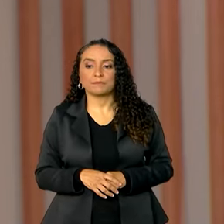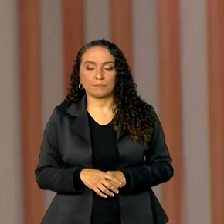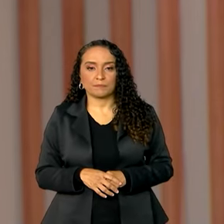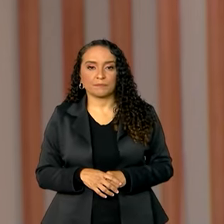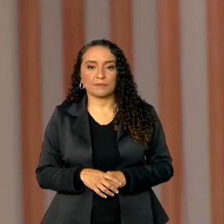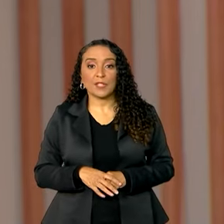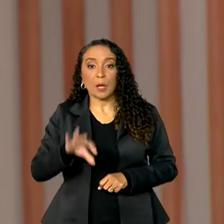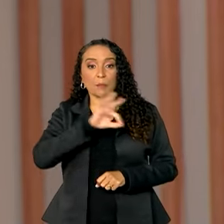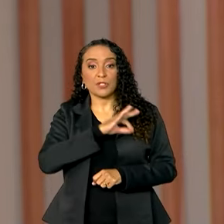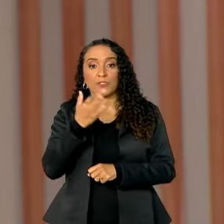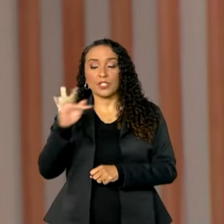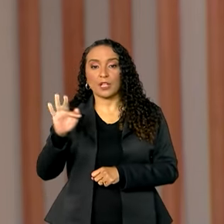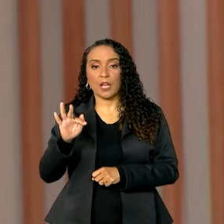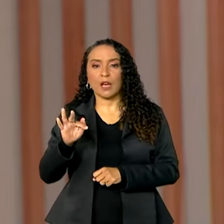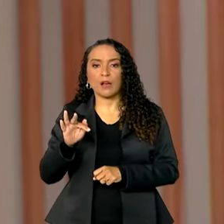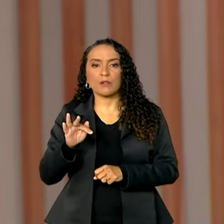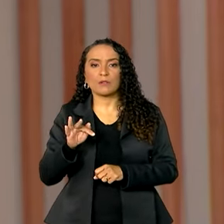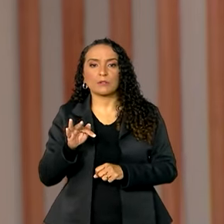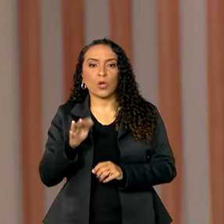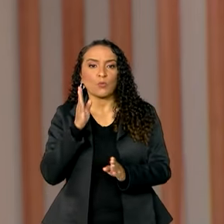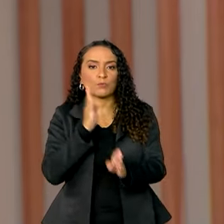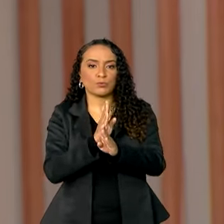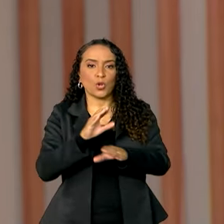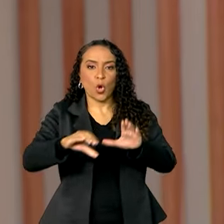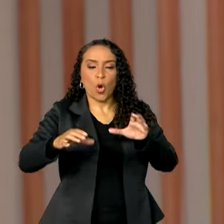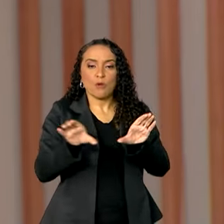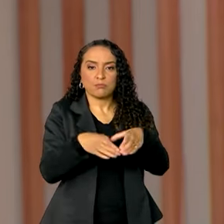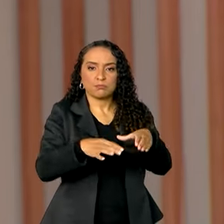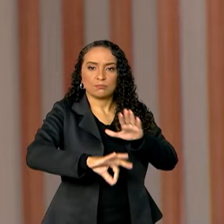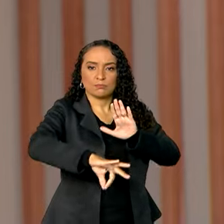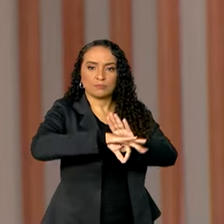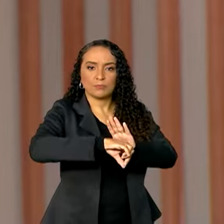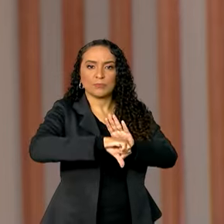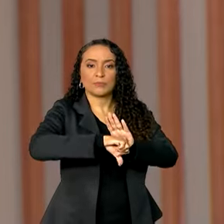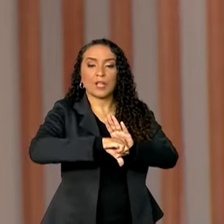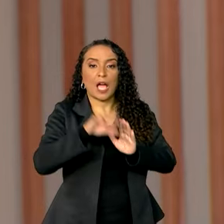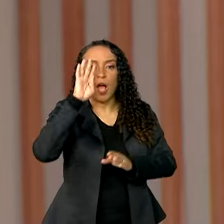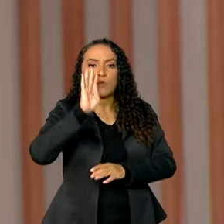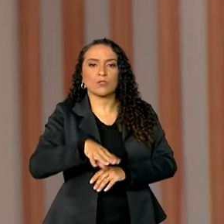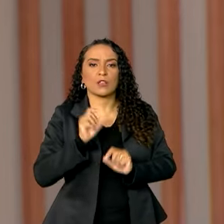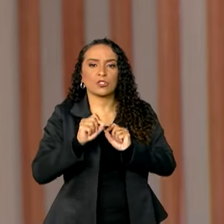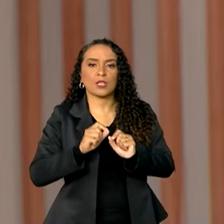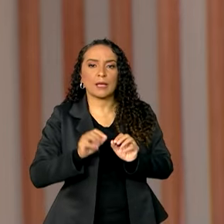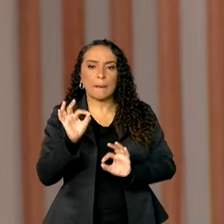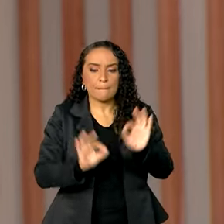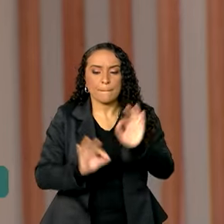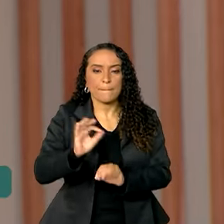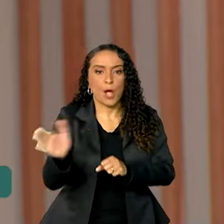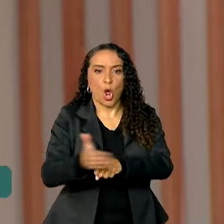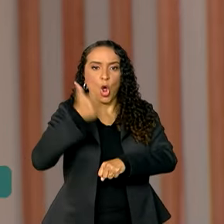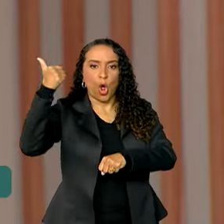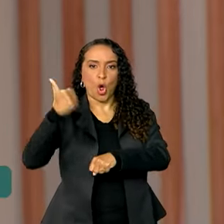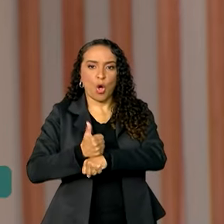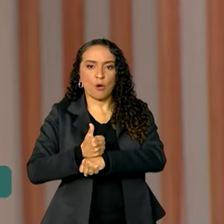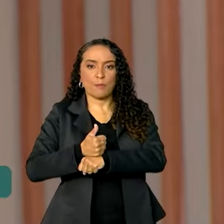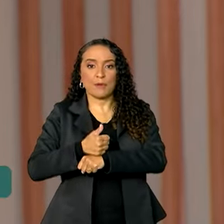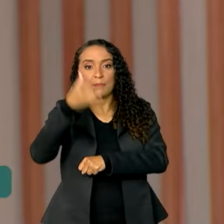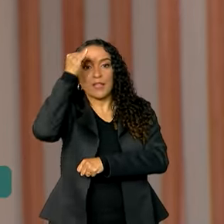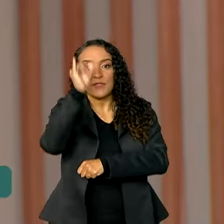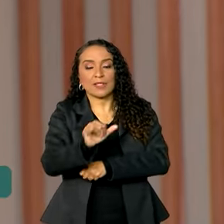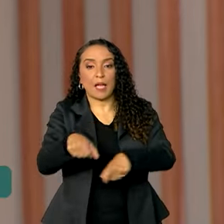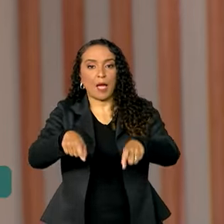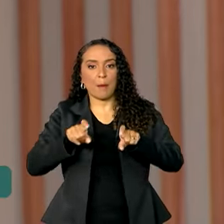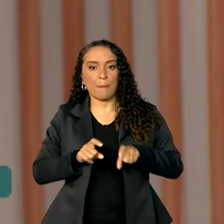A Polícia Federal desarticulou uma organização criminosa acusada de planejar um golpe de Estado para impedir a posse